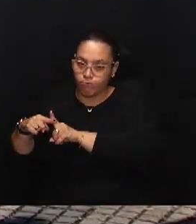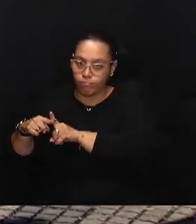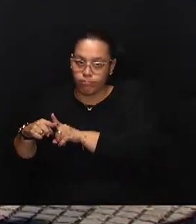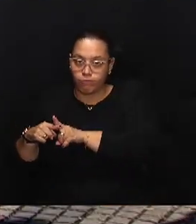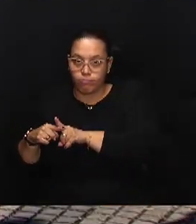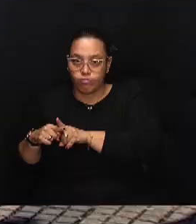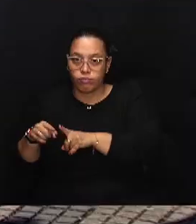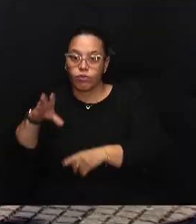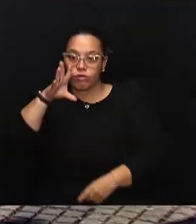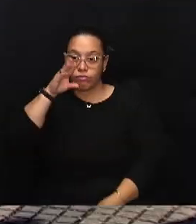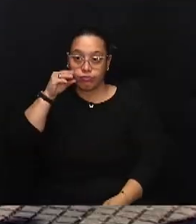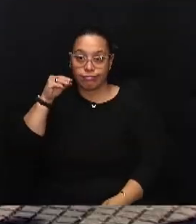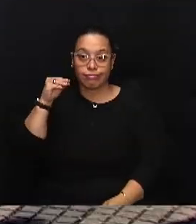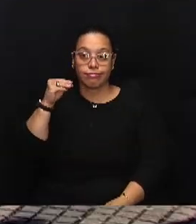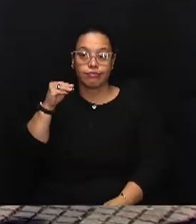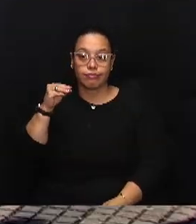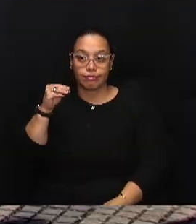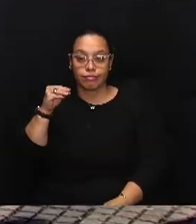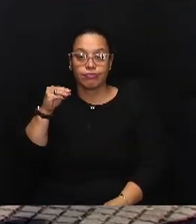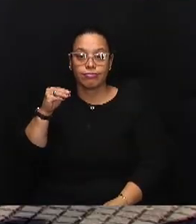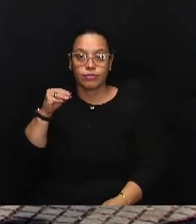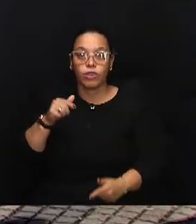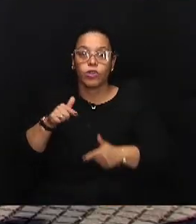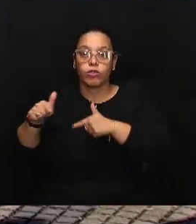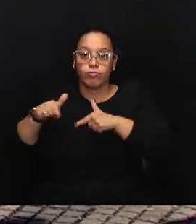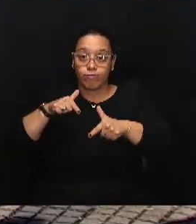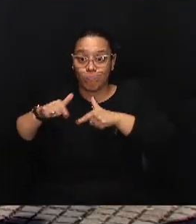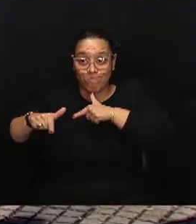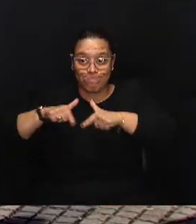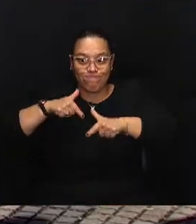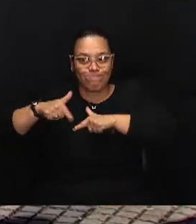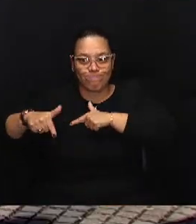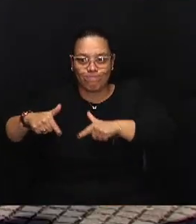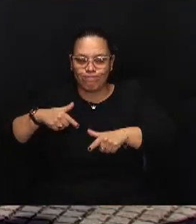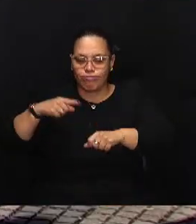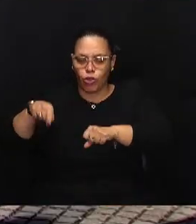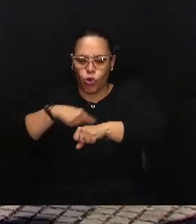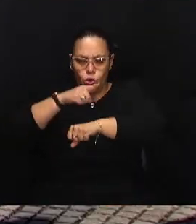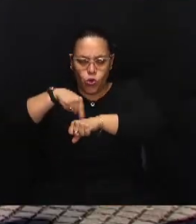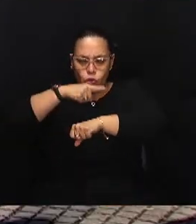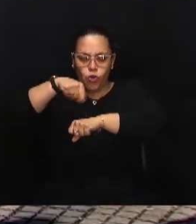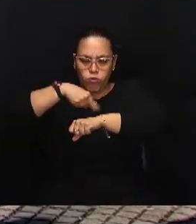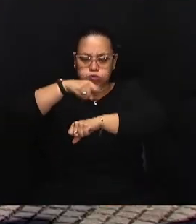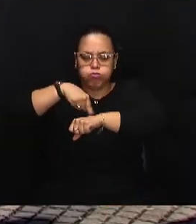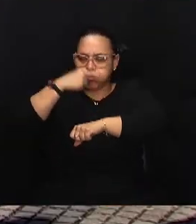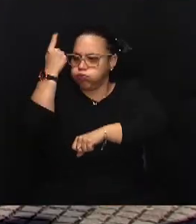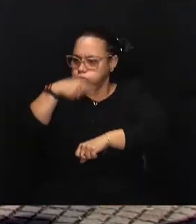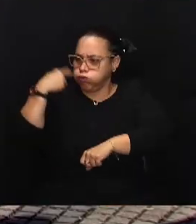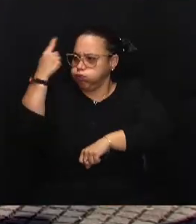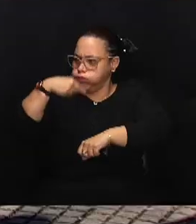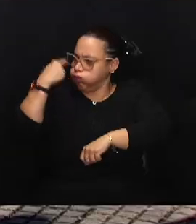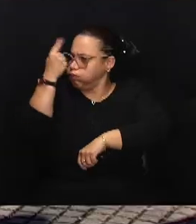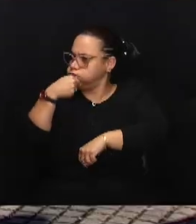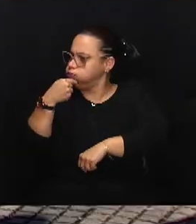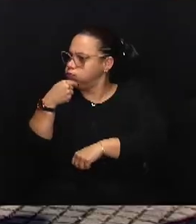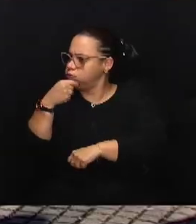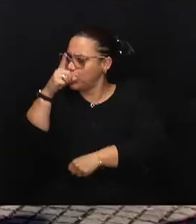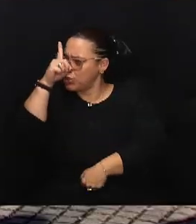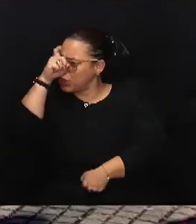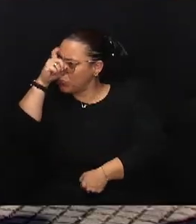os funcionários que trabalharam horas e horas e horas, tanto quanto os funcionários da